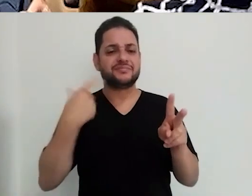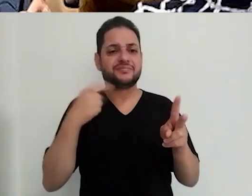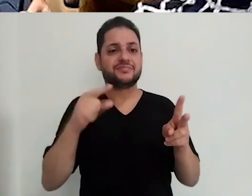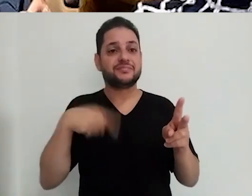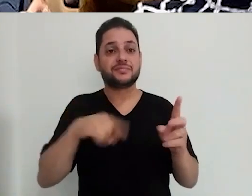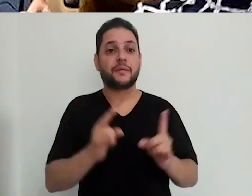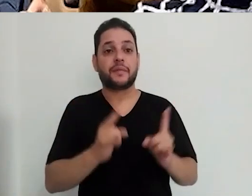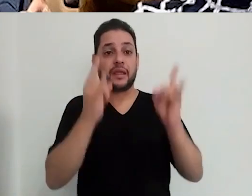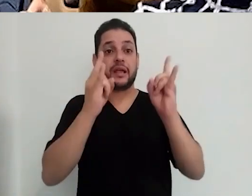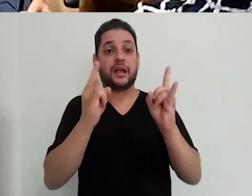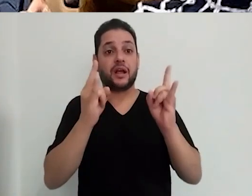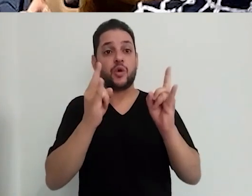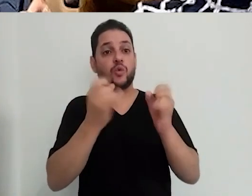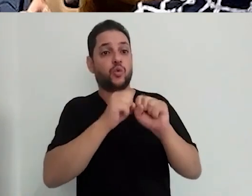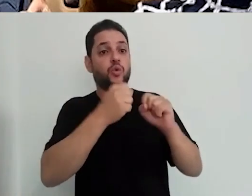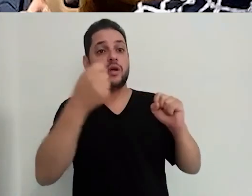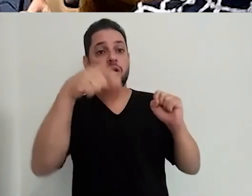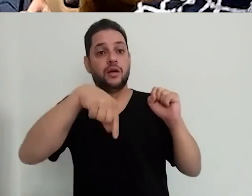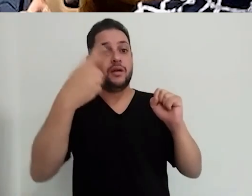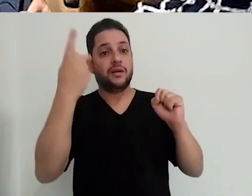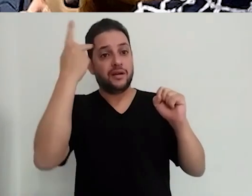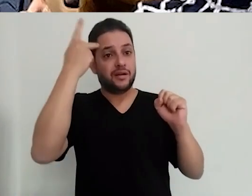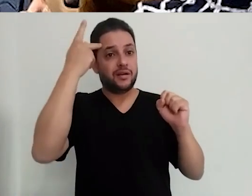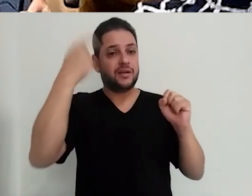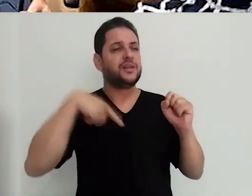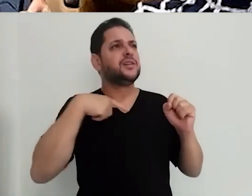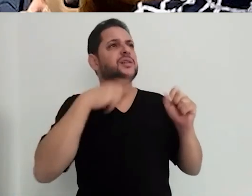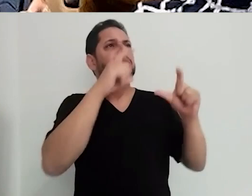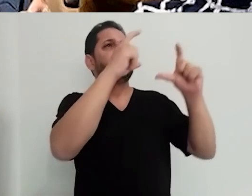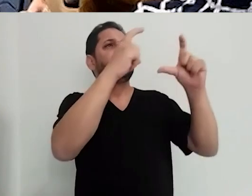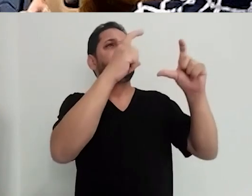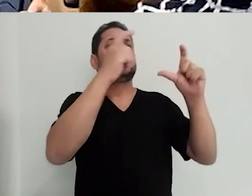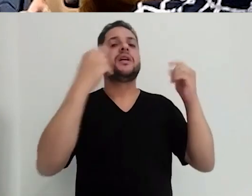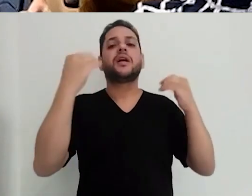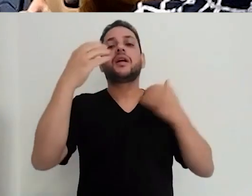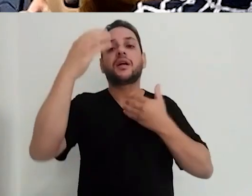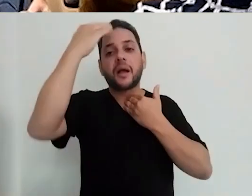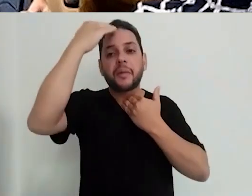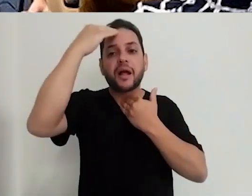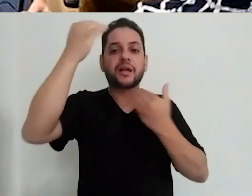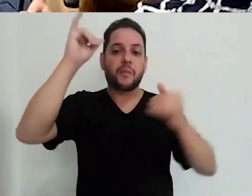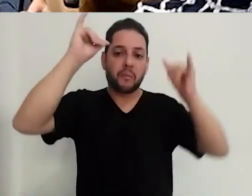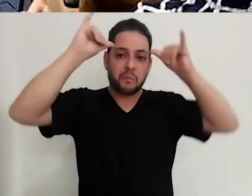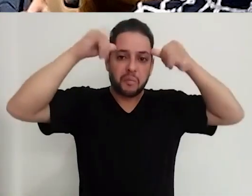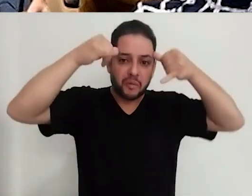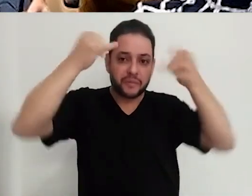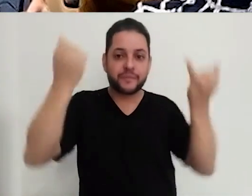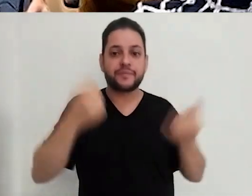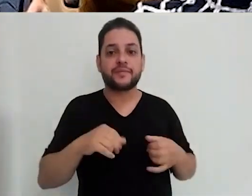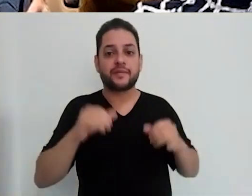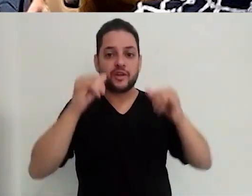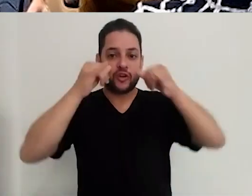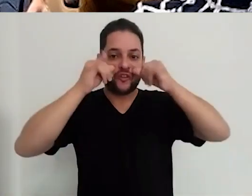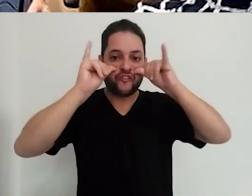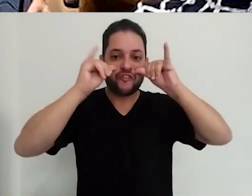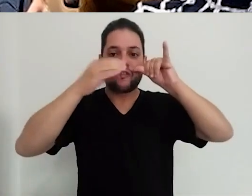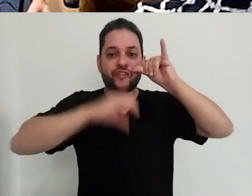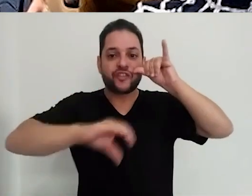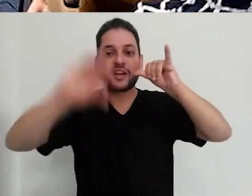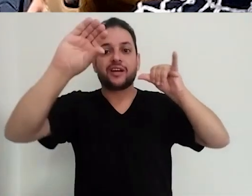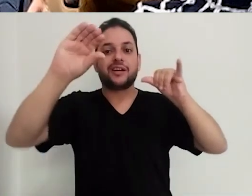Paulo, cheio de troféu de caça, cabeça de búfalo, dente de elefante, a